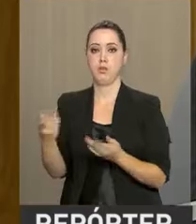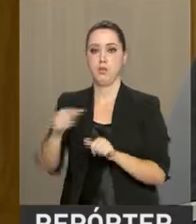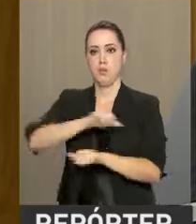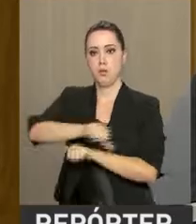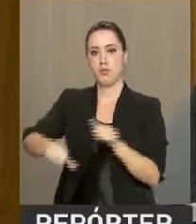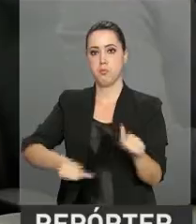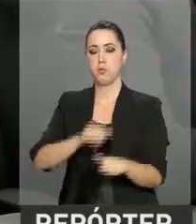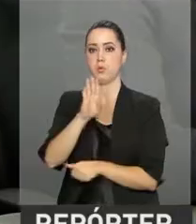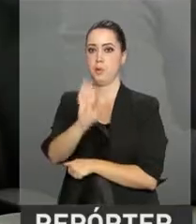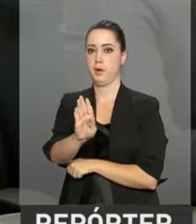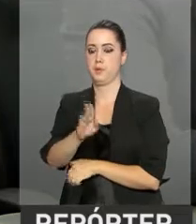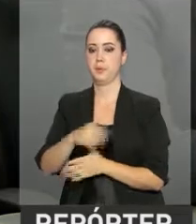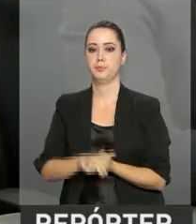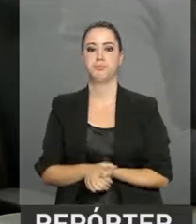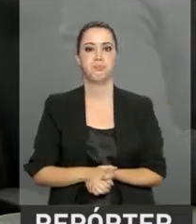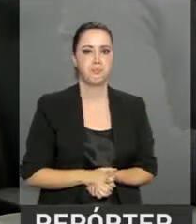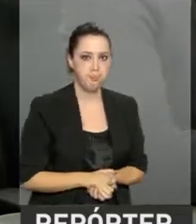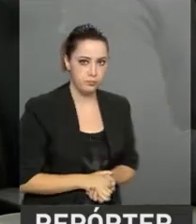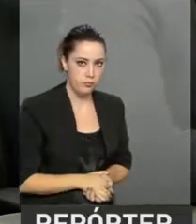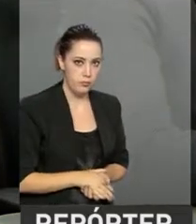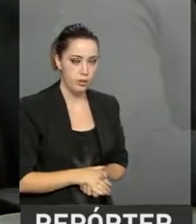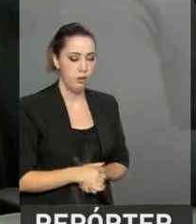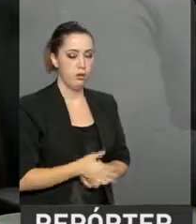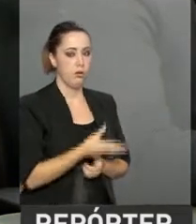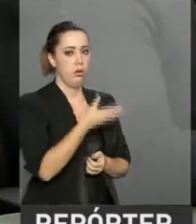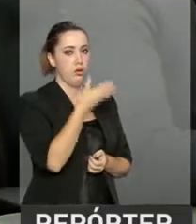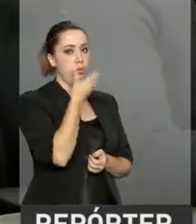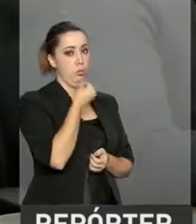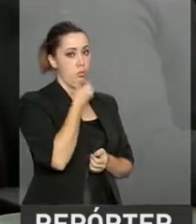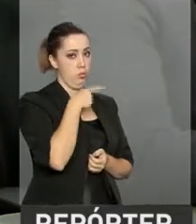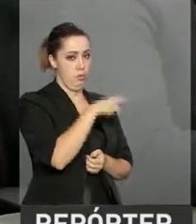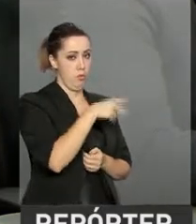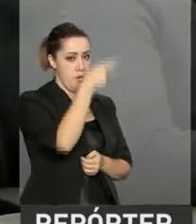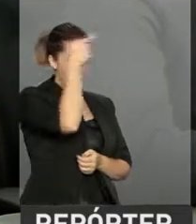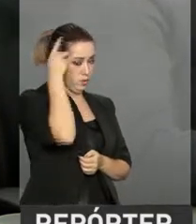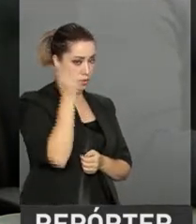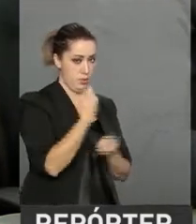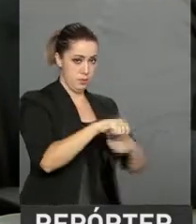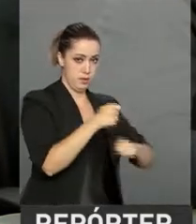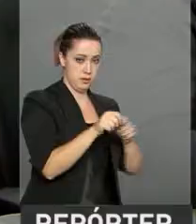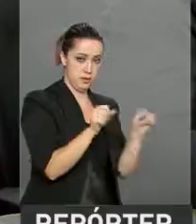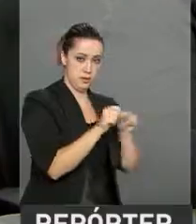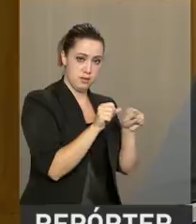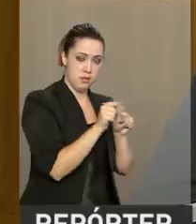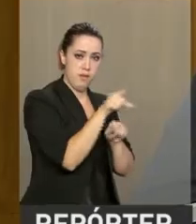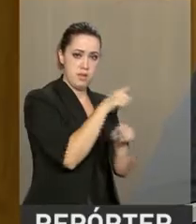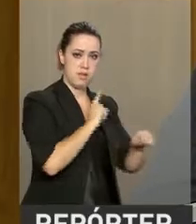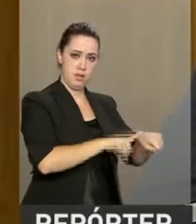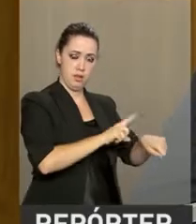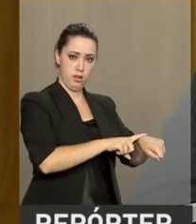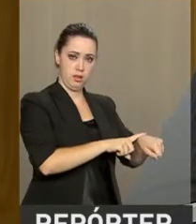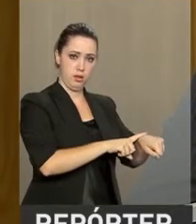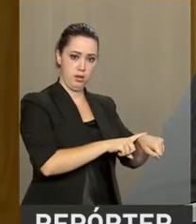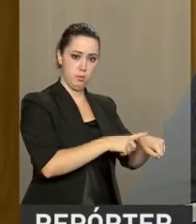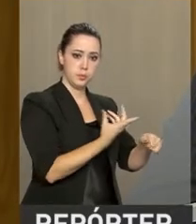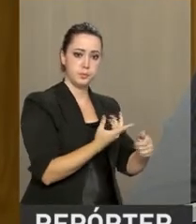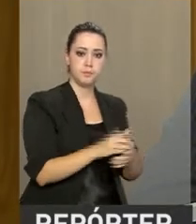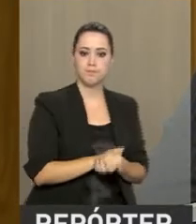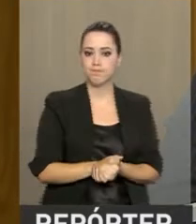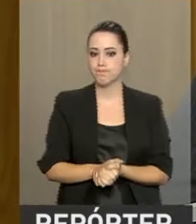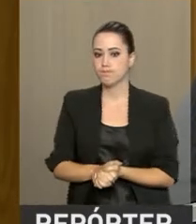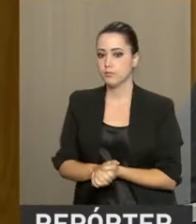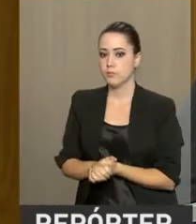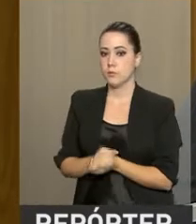está certo e quem precisa fazer esse exame existe algum prazo também para isso o próximo momento da sua renovação ea